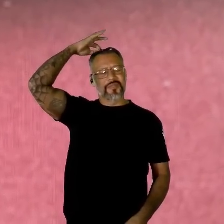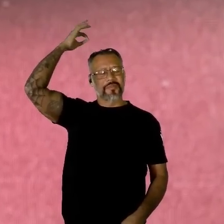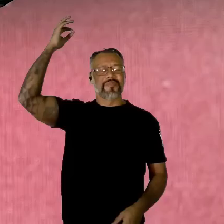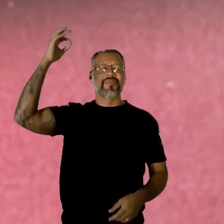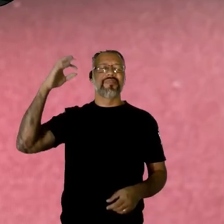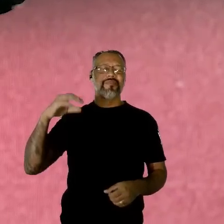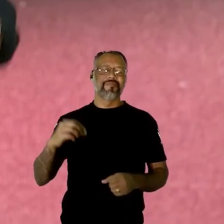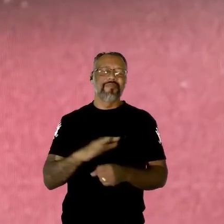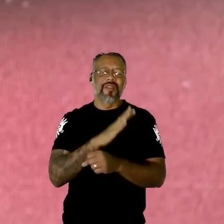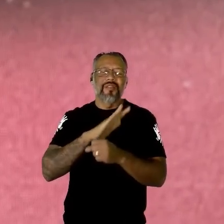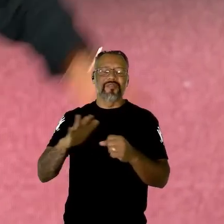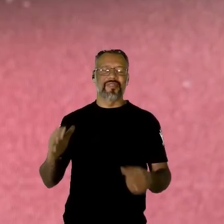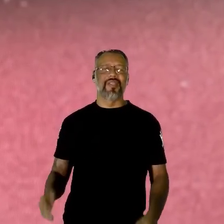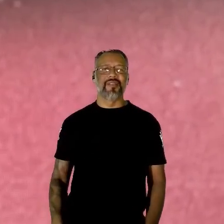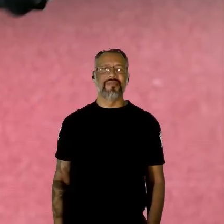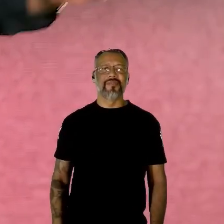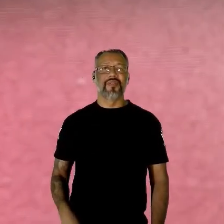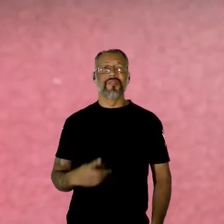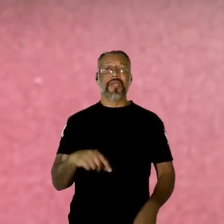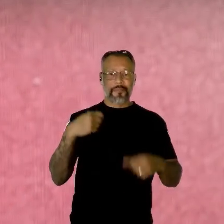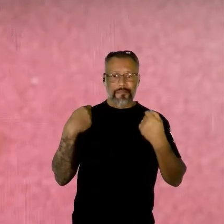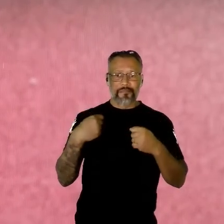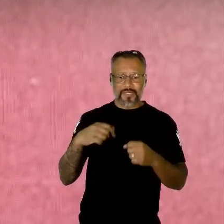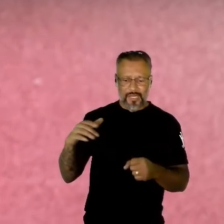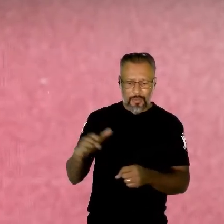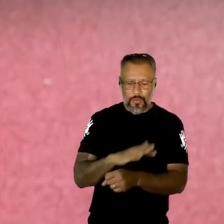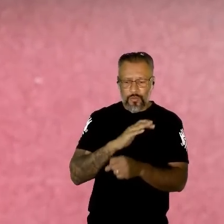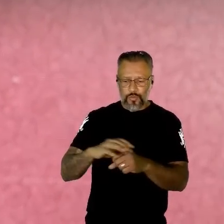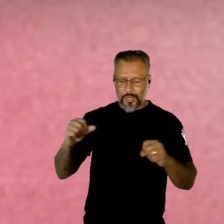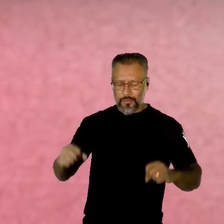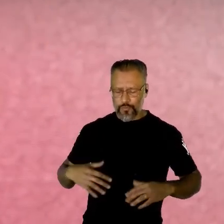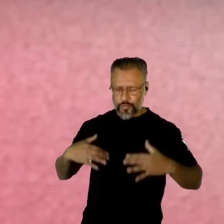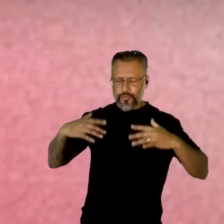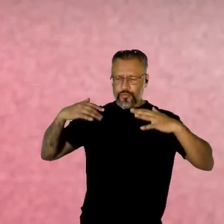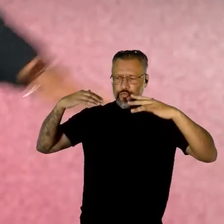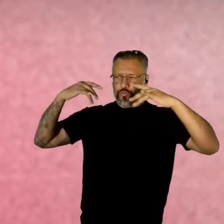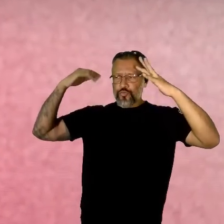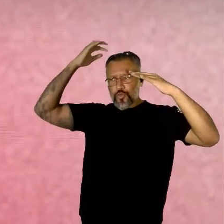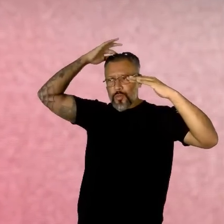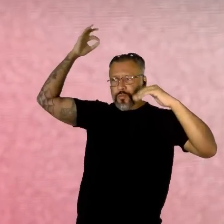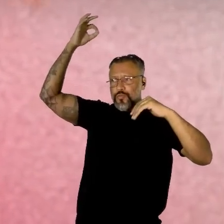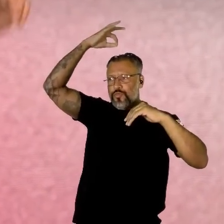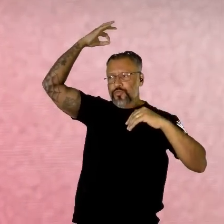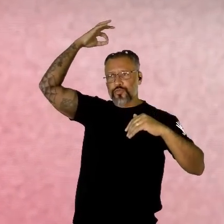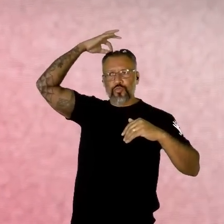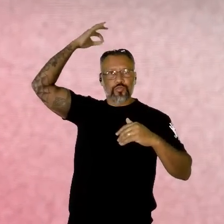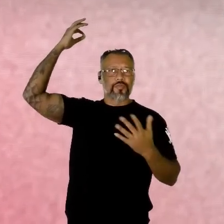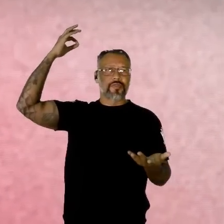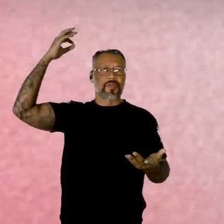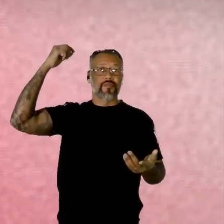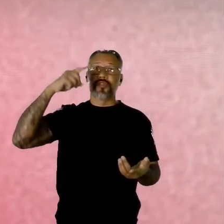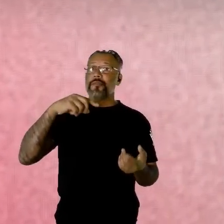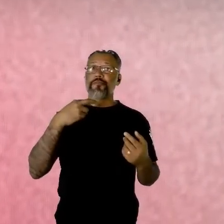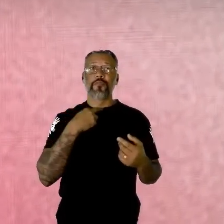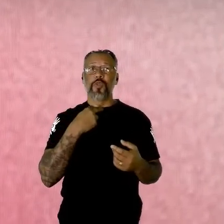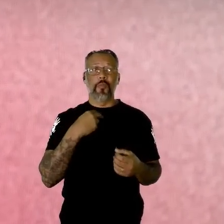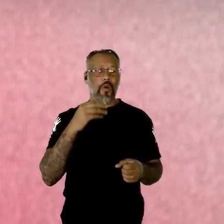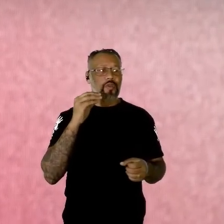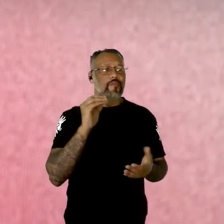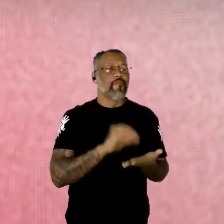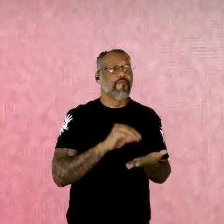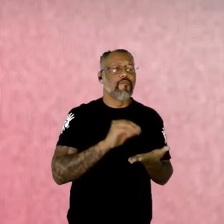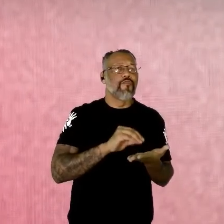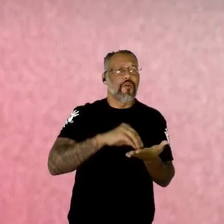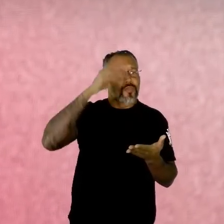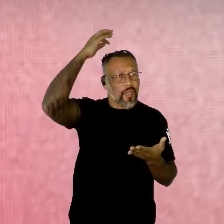não basta ter luz não basta ter som não basta ter volume não basta ter cadeira tem que